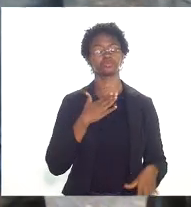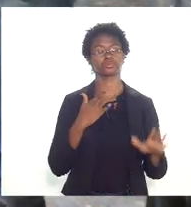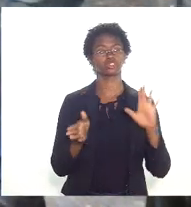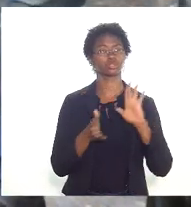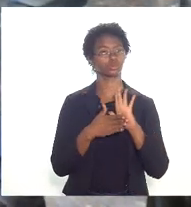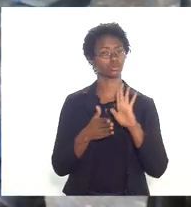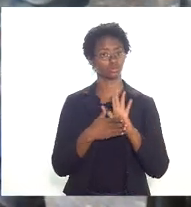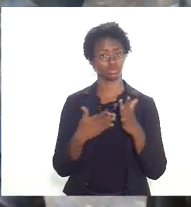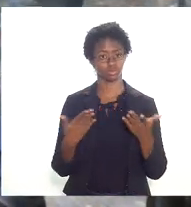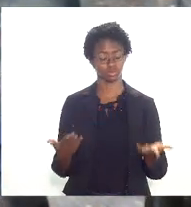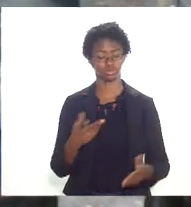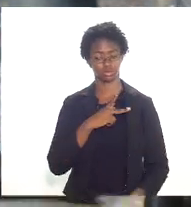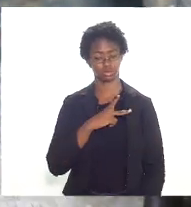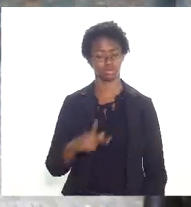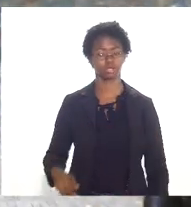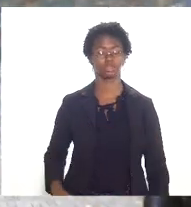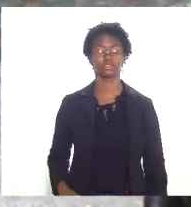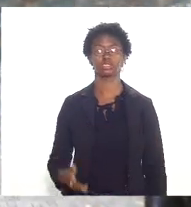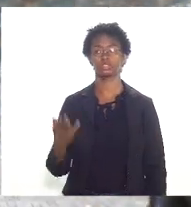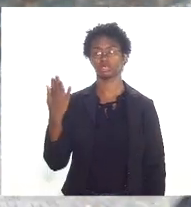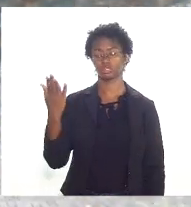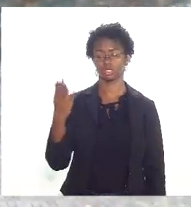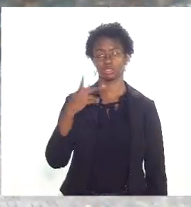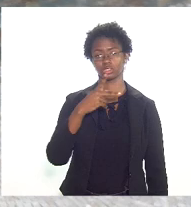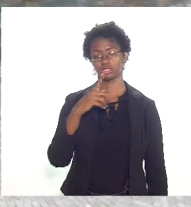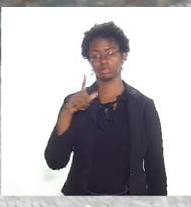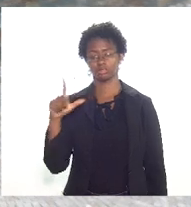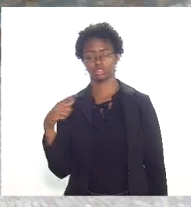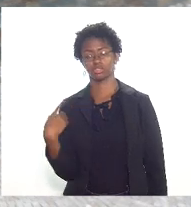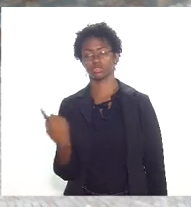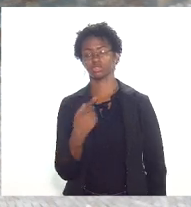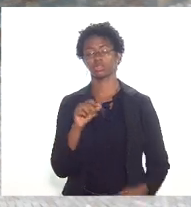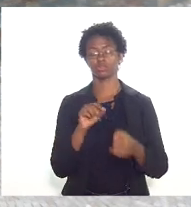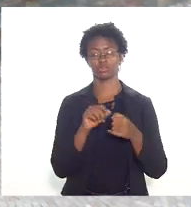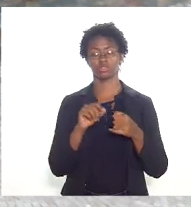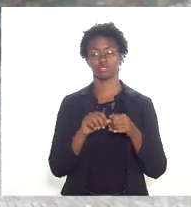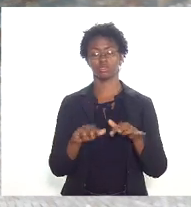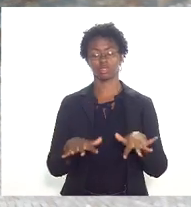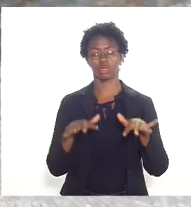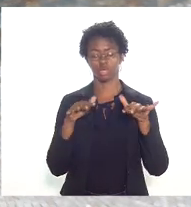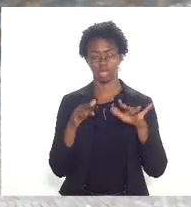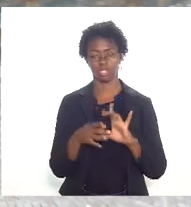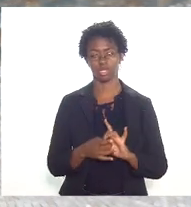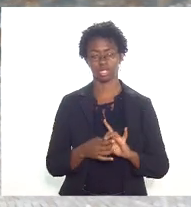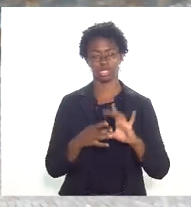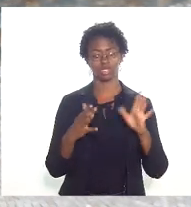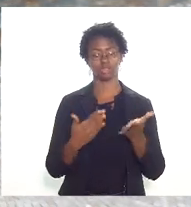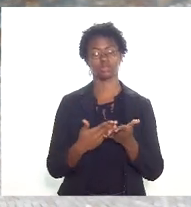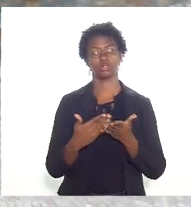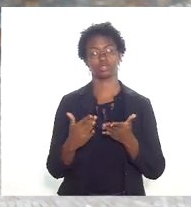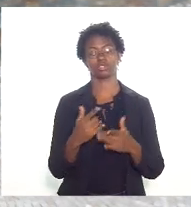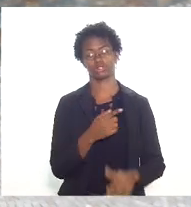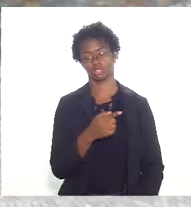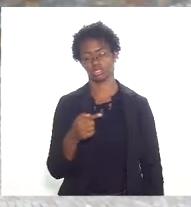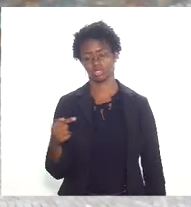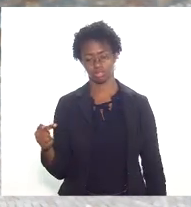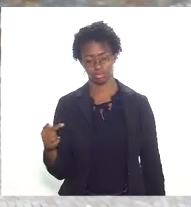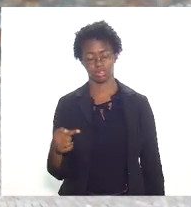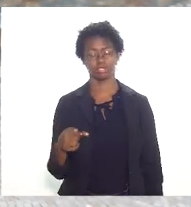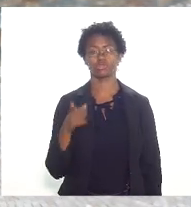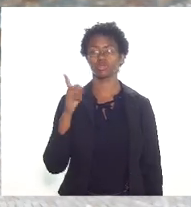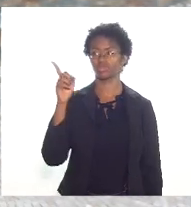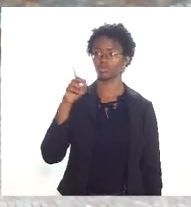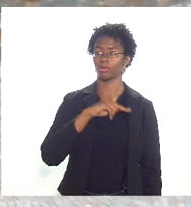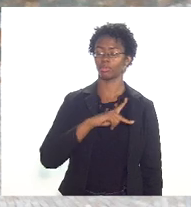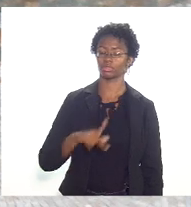seu presidente era que o projeto nós fizéssemos uma audiência pública no início da semana e